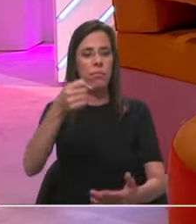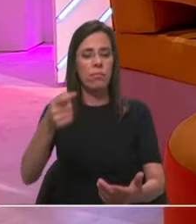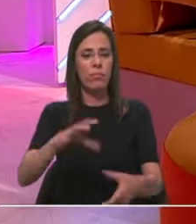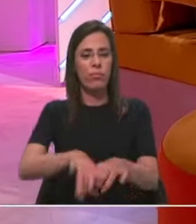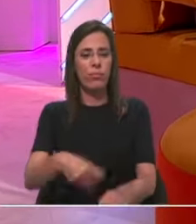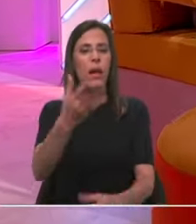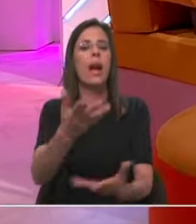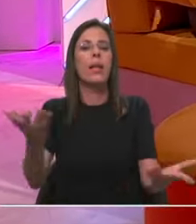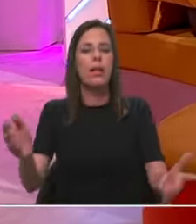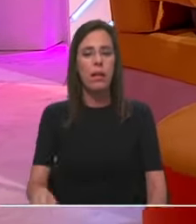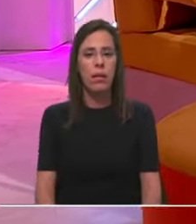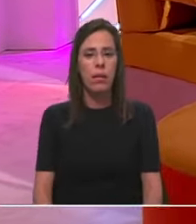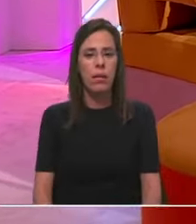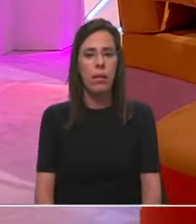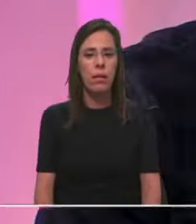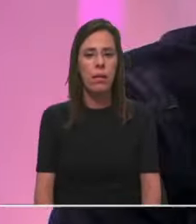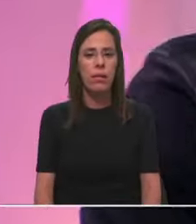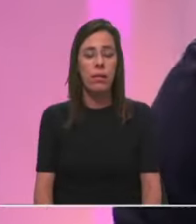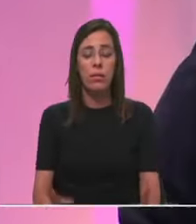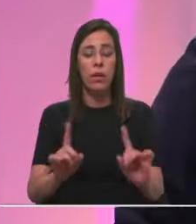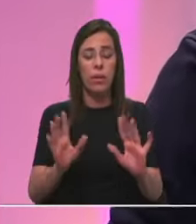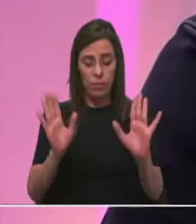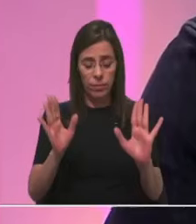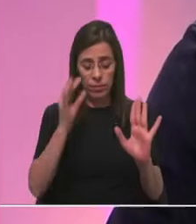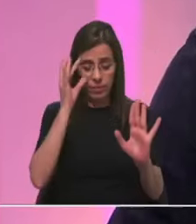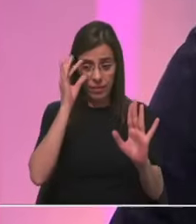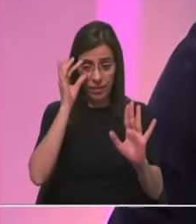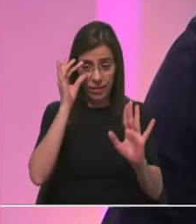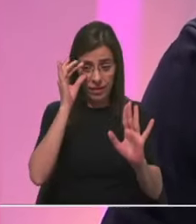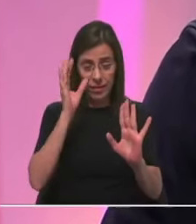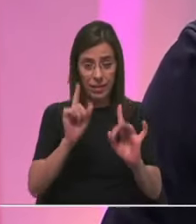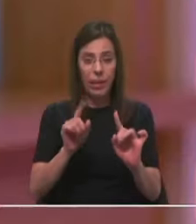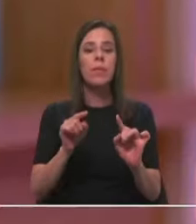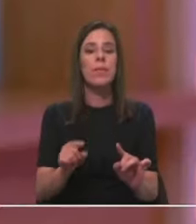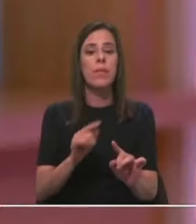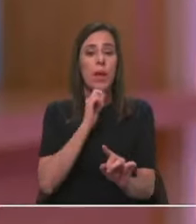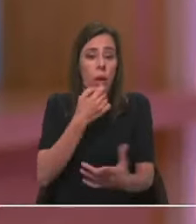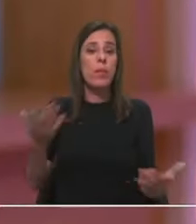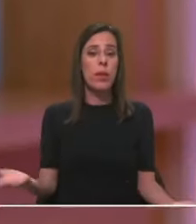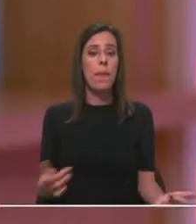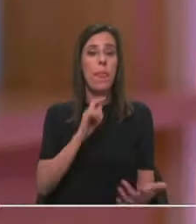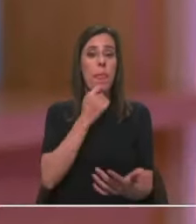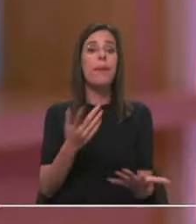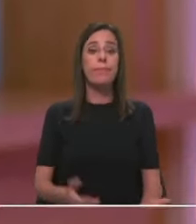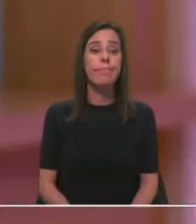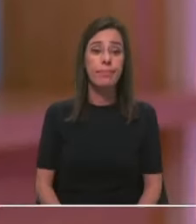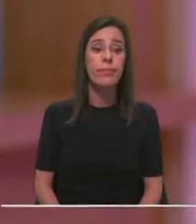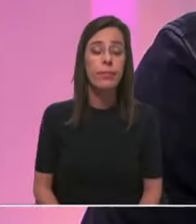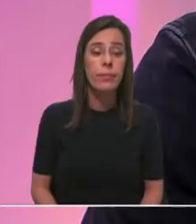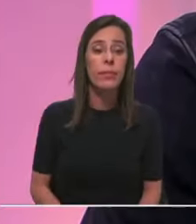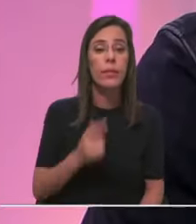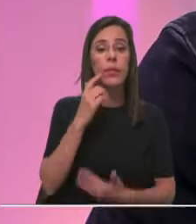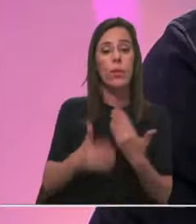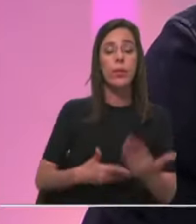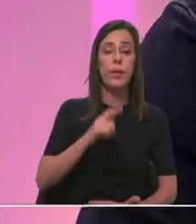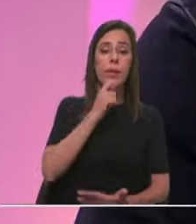homem afinal de contas bem afinal de contas não Isto é um mistério não é tu é é é e